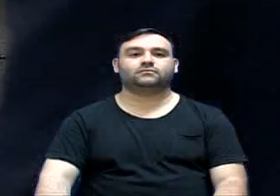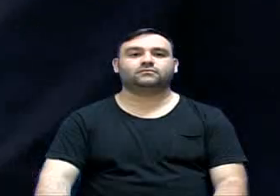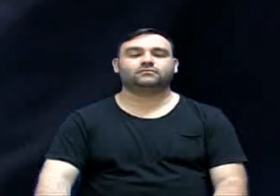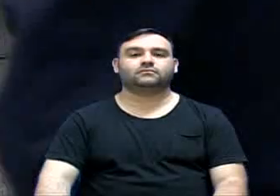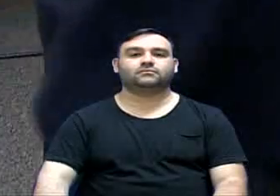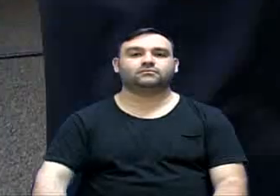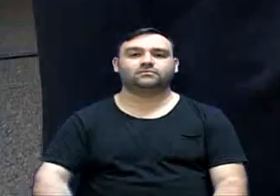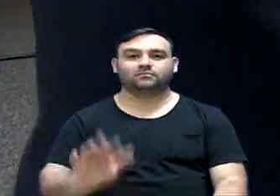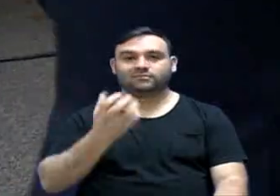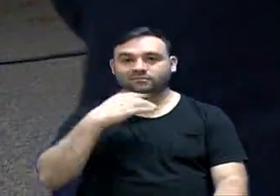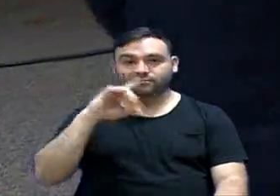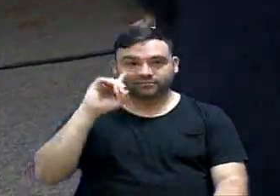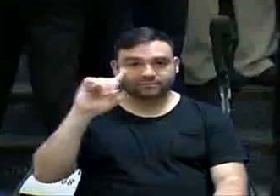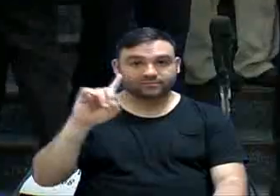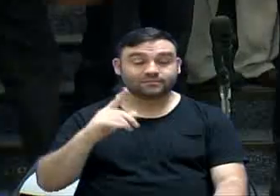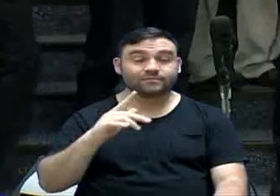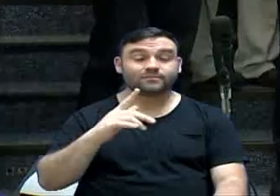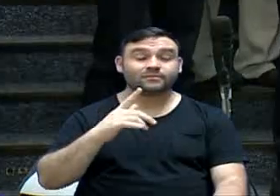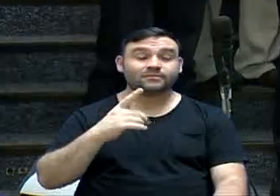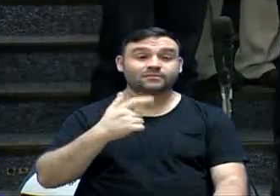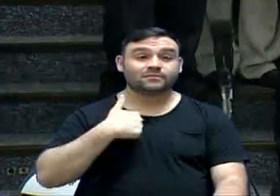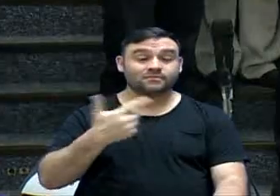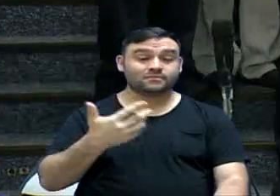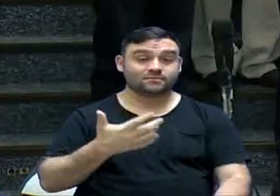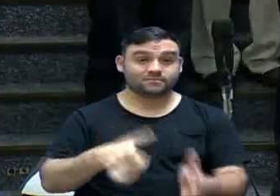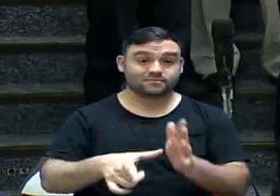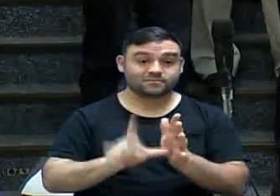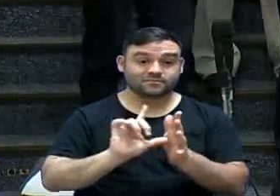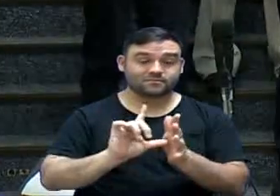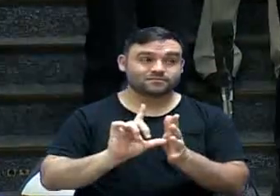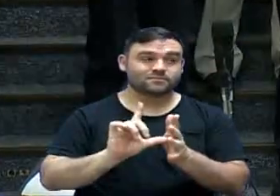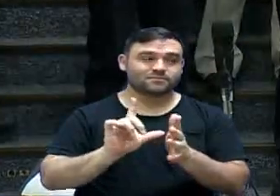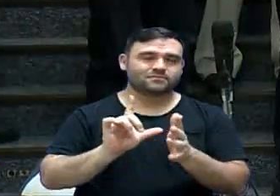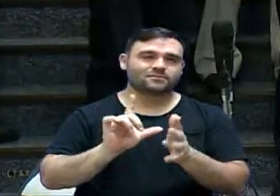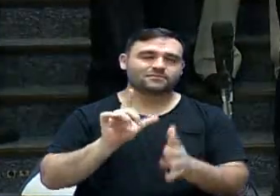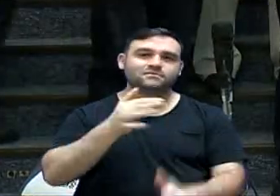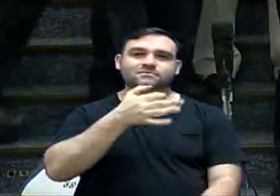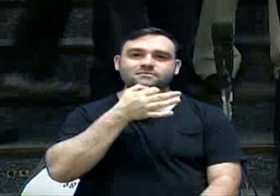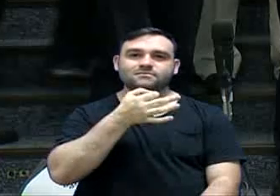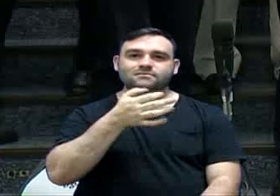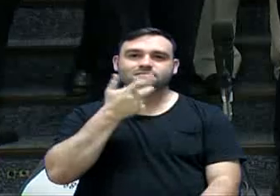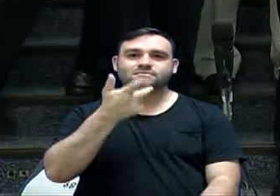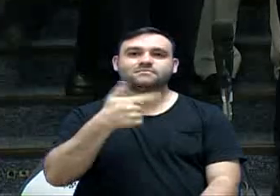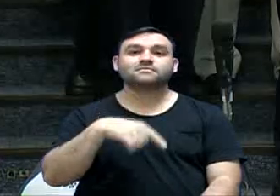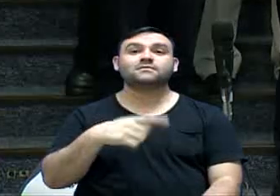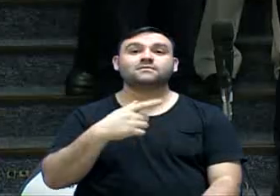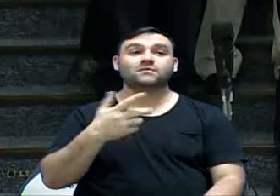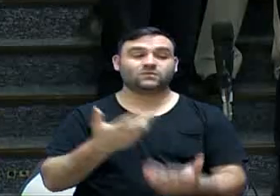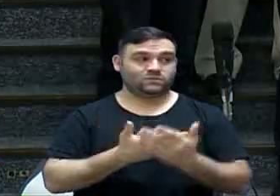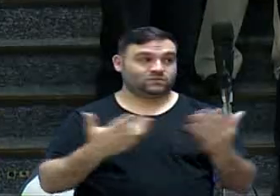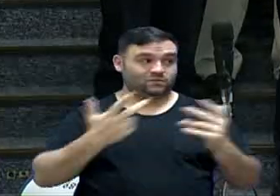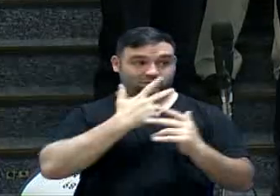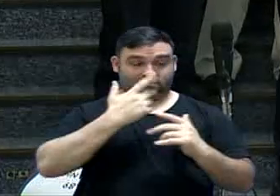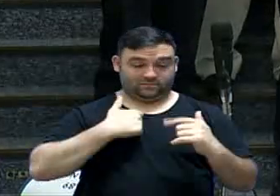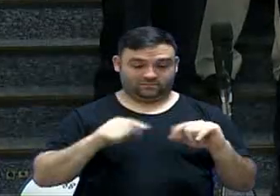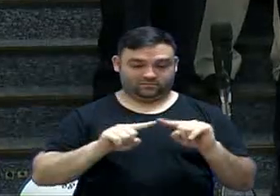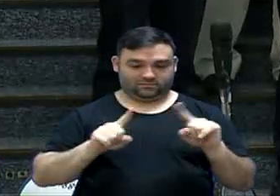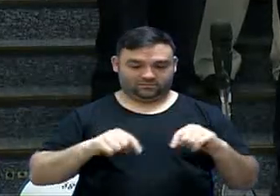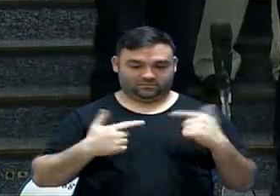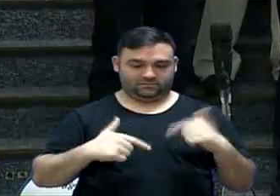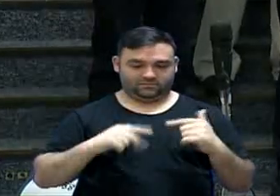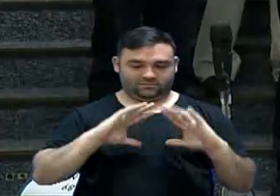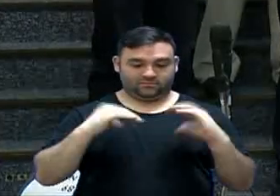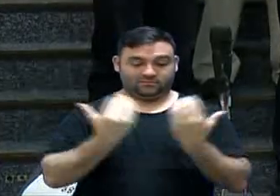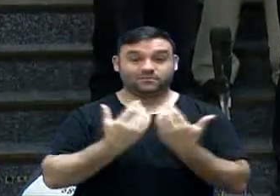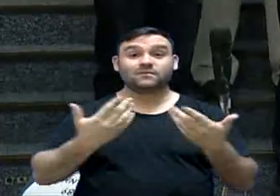Bom dia. Antes de eu fazer um breve comentário, enquanto servidor público dessa casa,